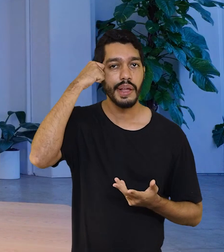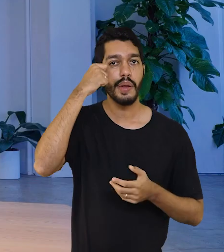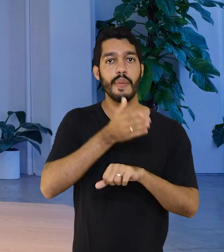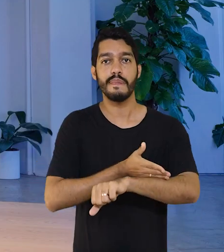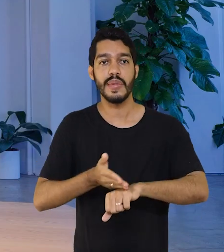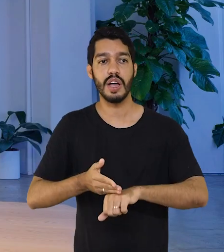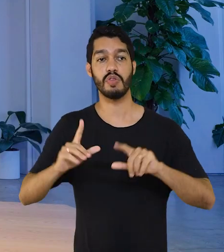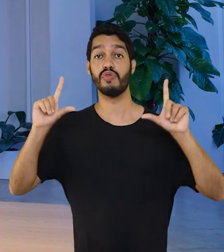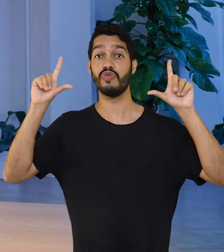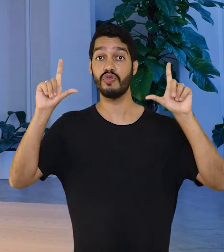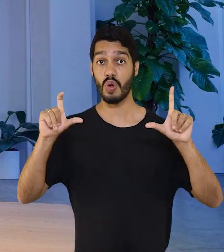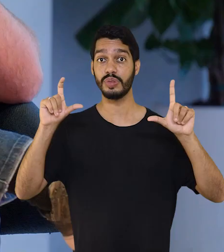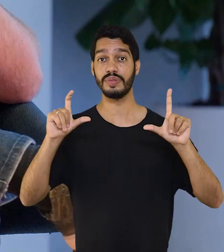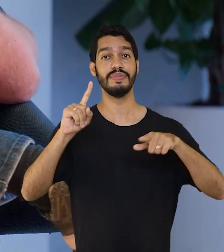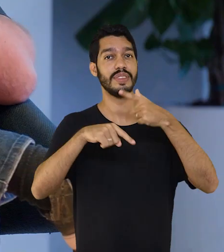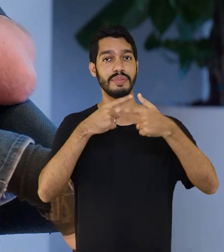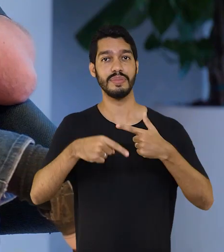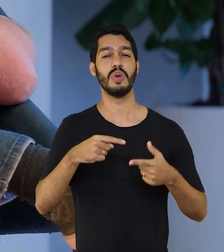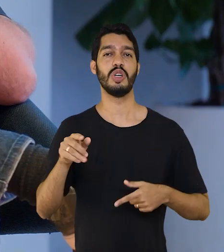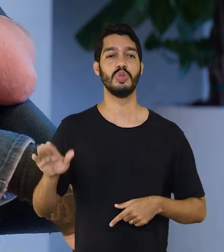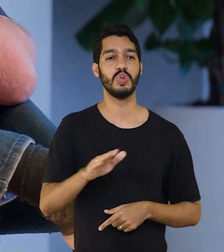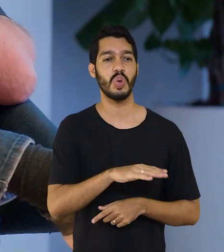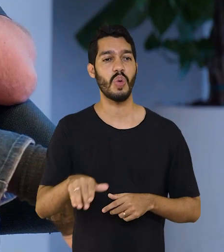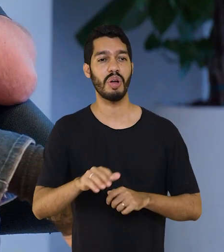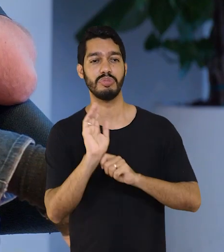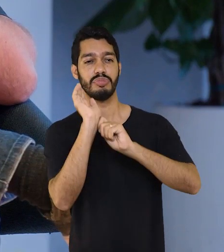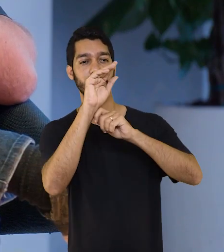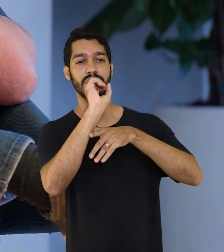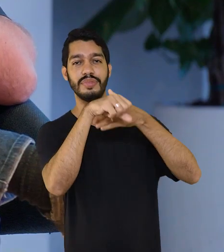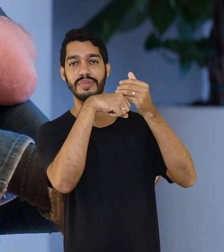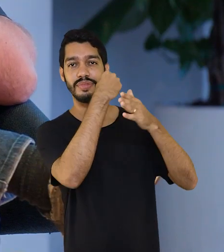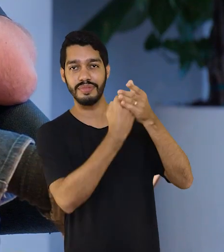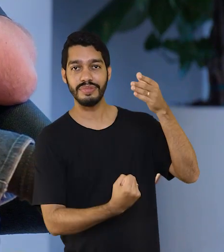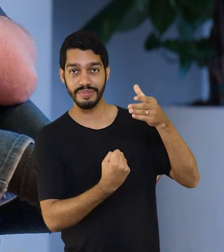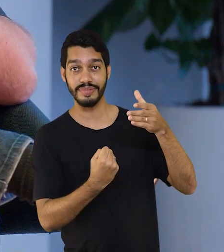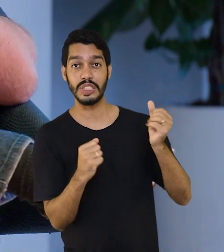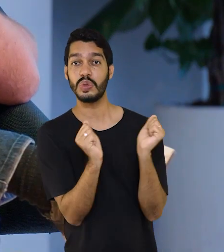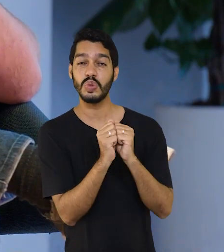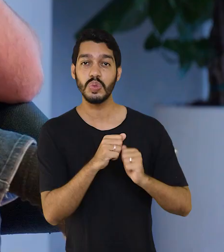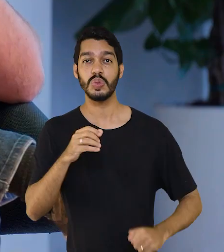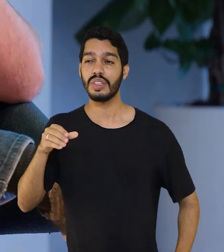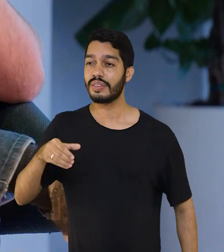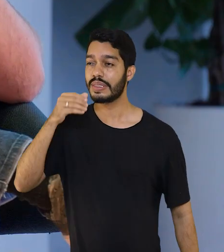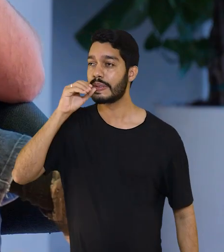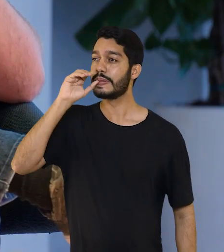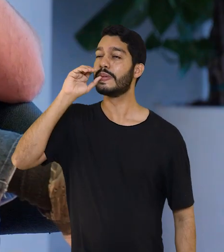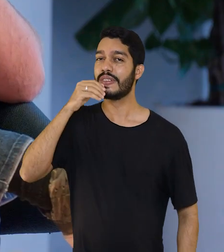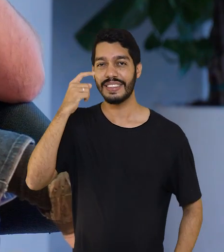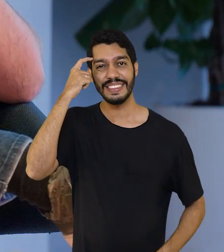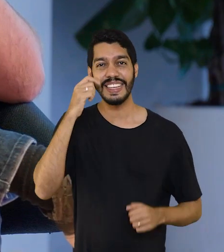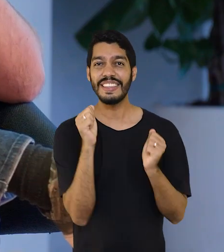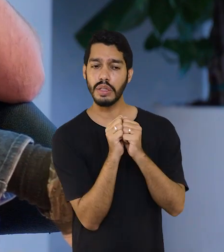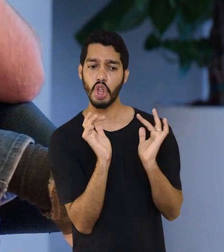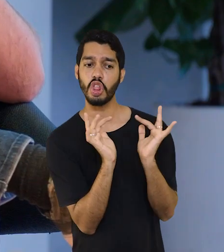estavam, era uma foto icônica, depois de um jogo de basquete, tomando uma coca juntos, e os jovens estão se tocando,